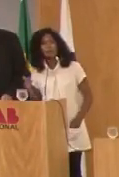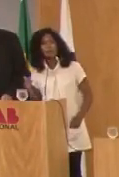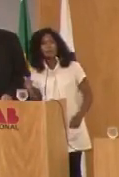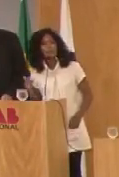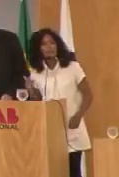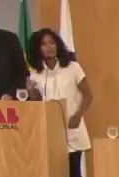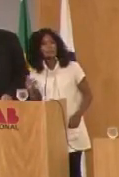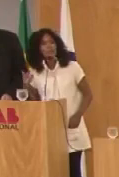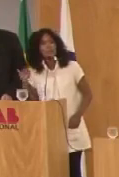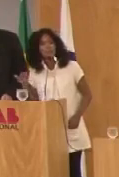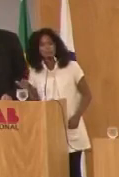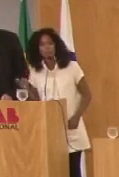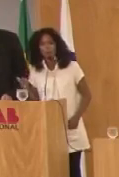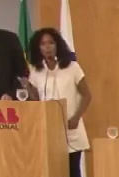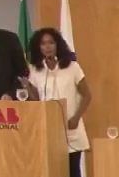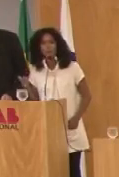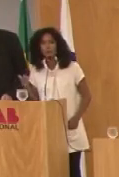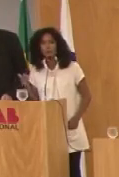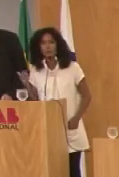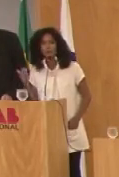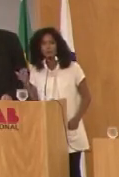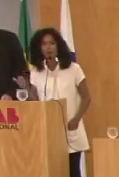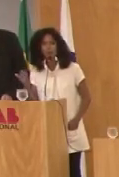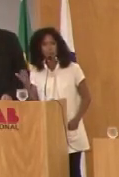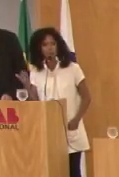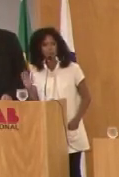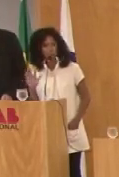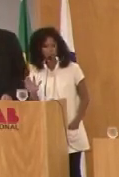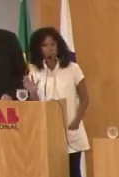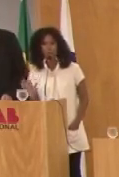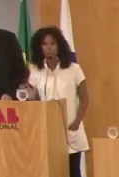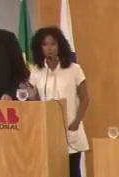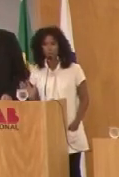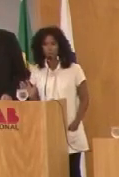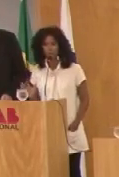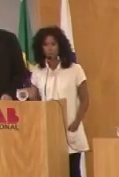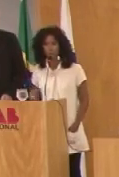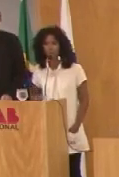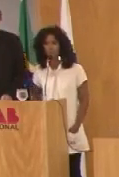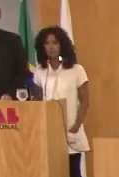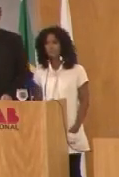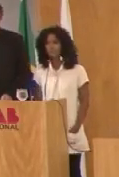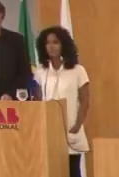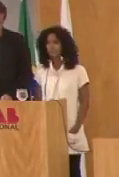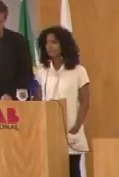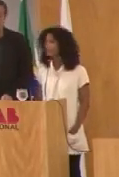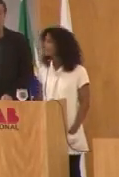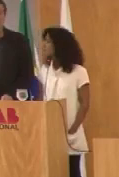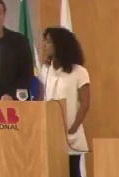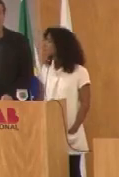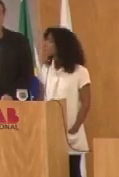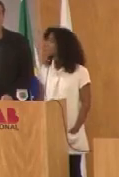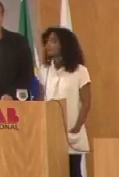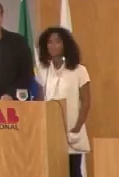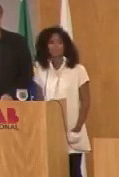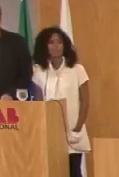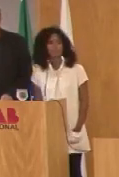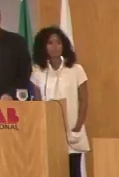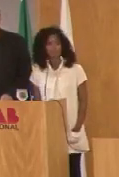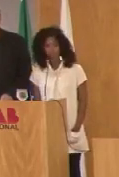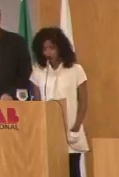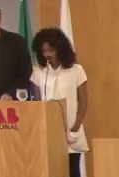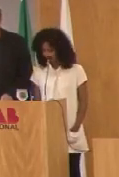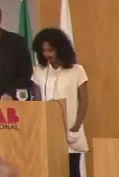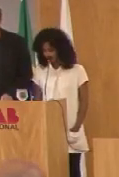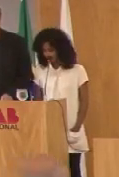o plano é que a gente realize um ato forte, mas breve. Abrindo os trabalhos, nós